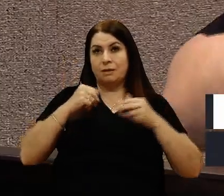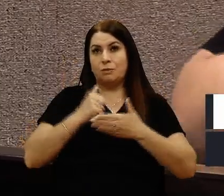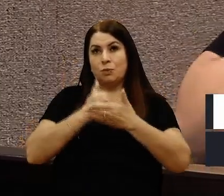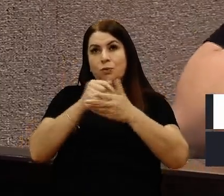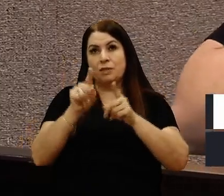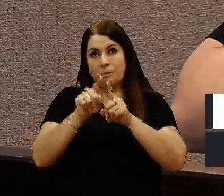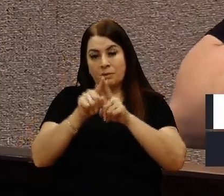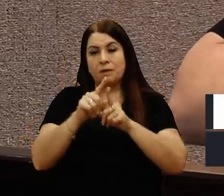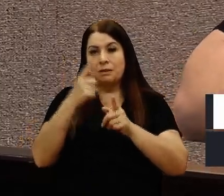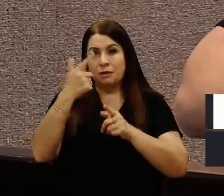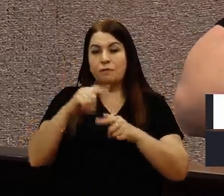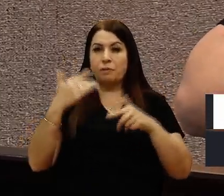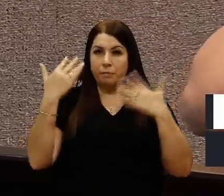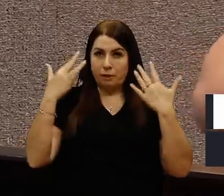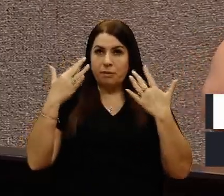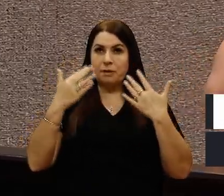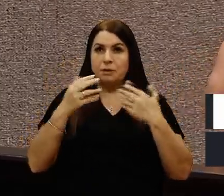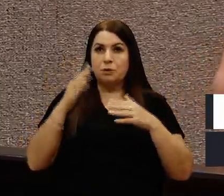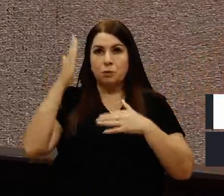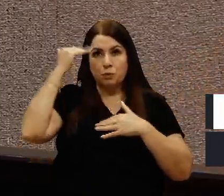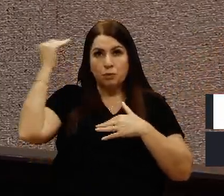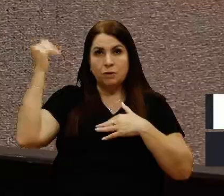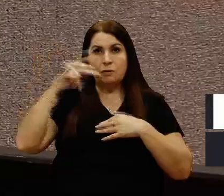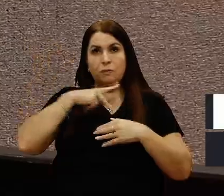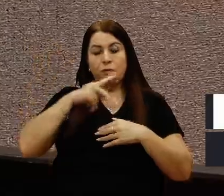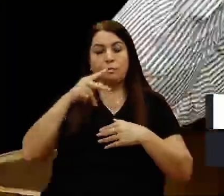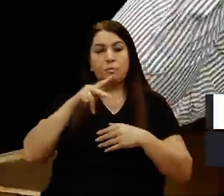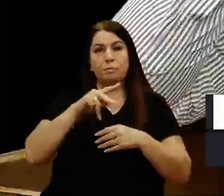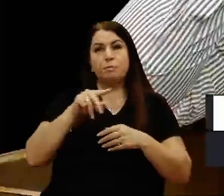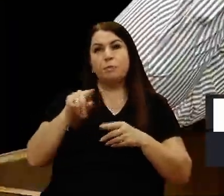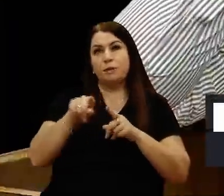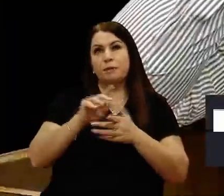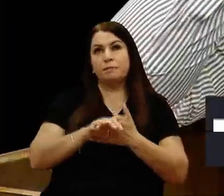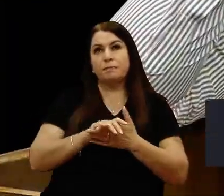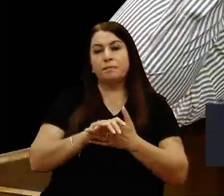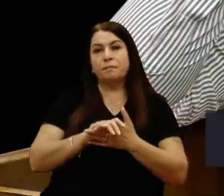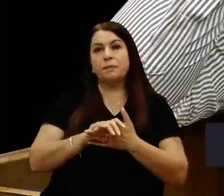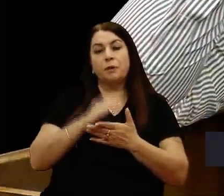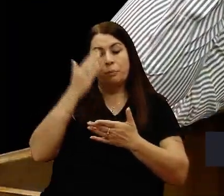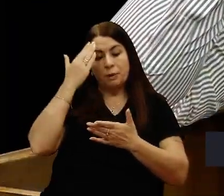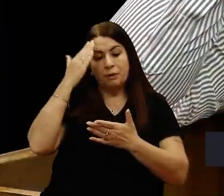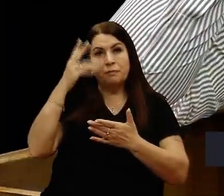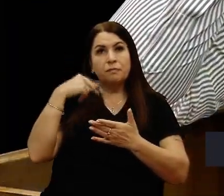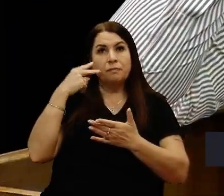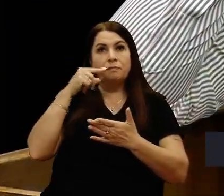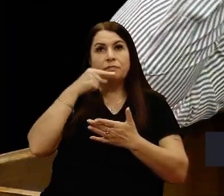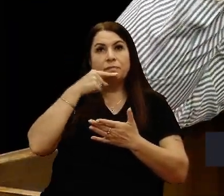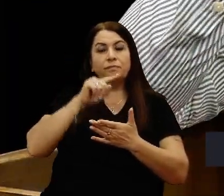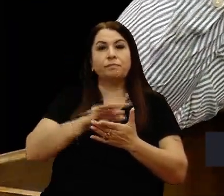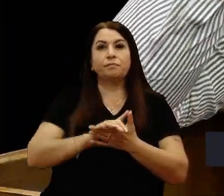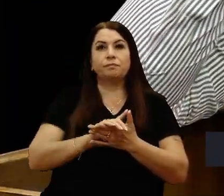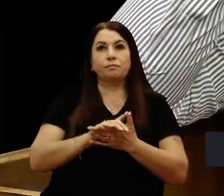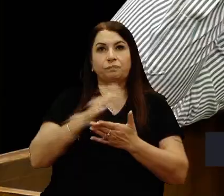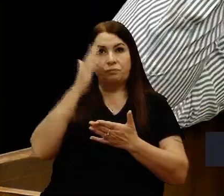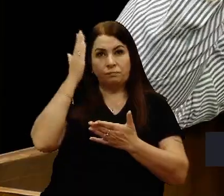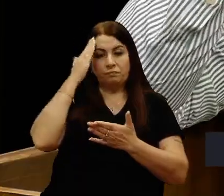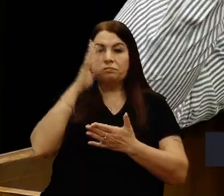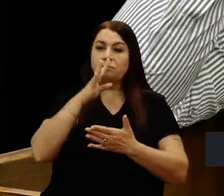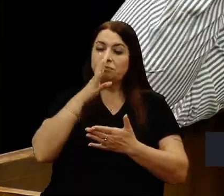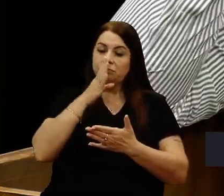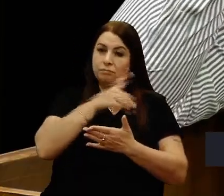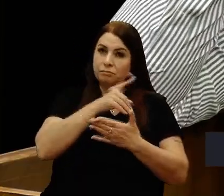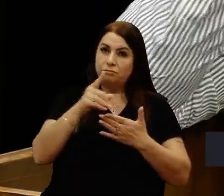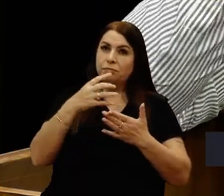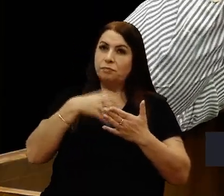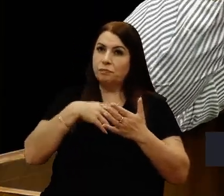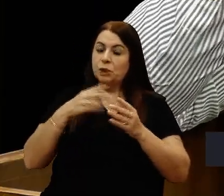Então, novamente, parabéns e muito sucesso ao futuro presidente. Obrigado. Uma parte, presidente Lucas. Obrigado, vereador Caleb. E o senhor sabe da minha admiração, da